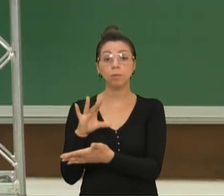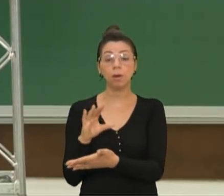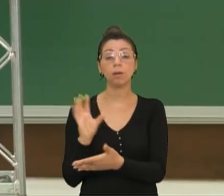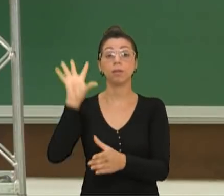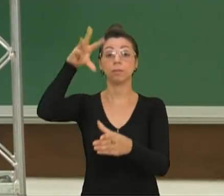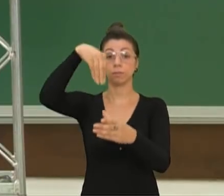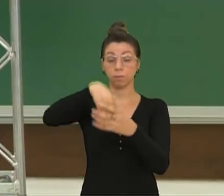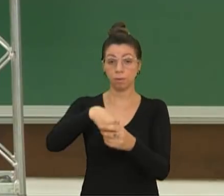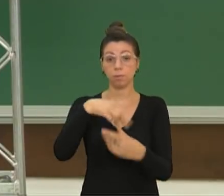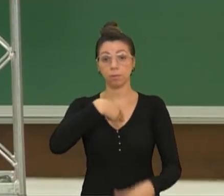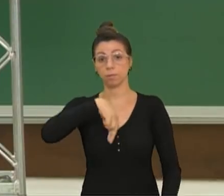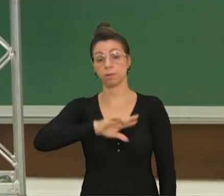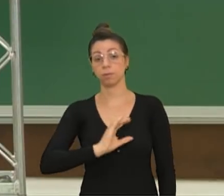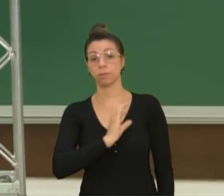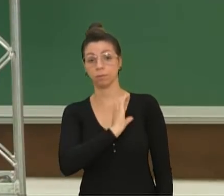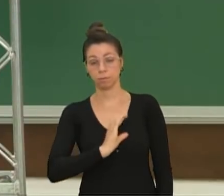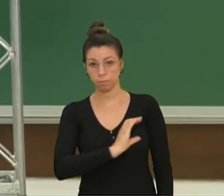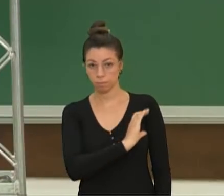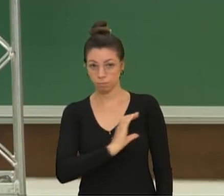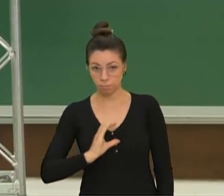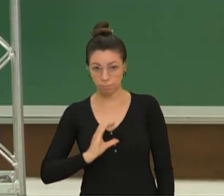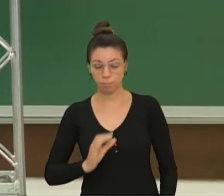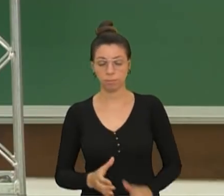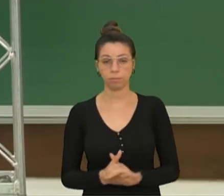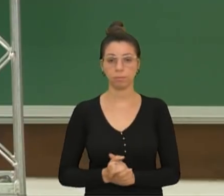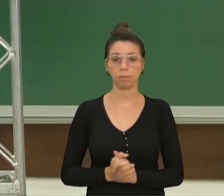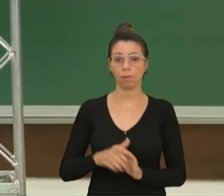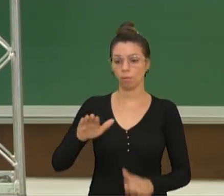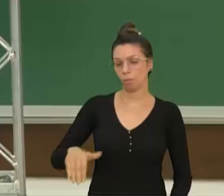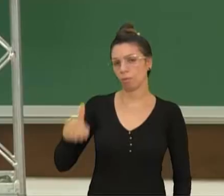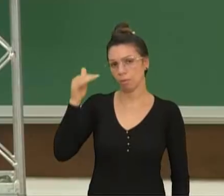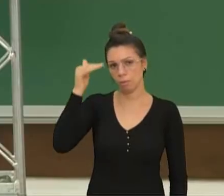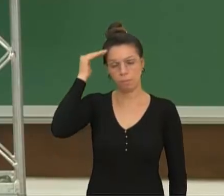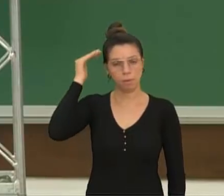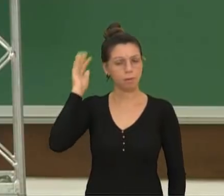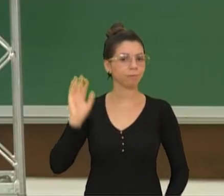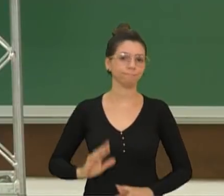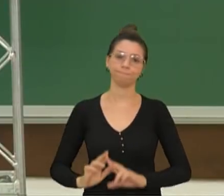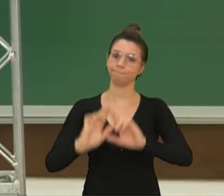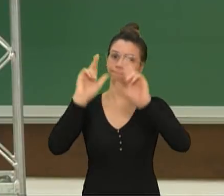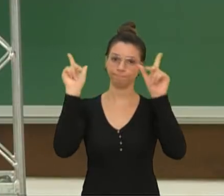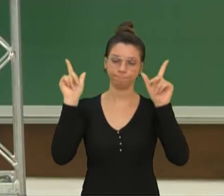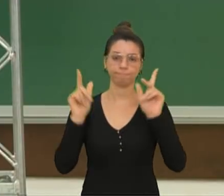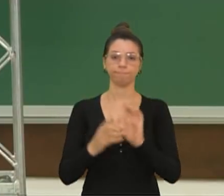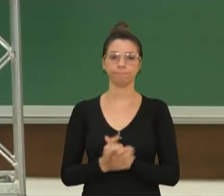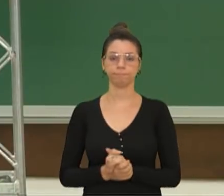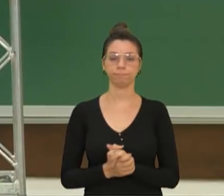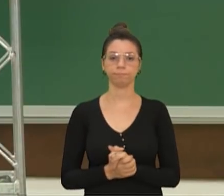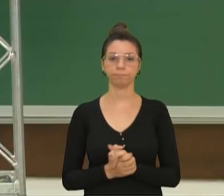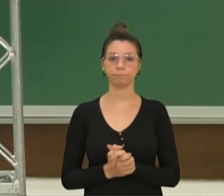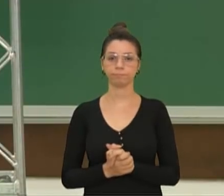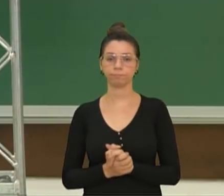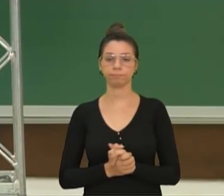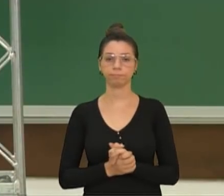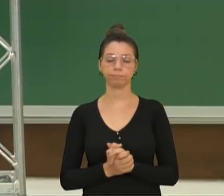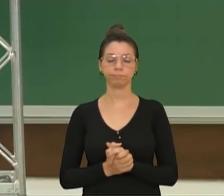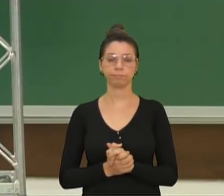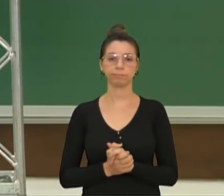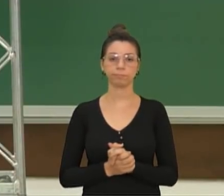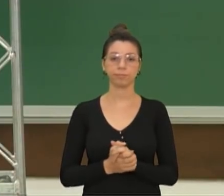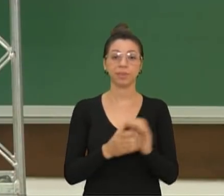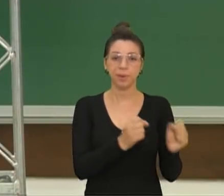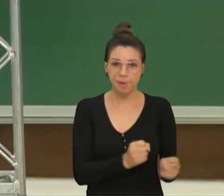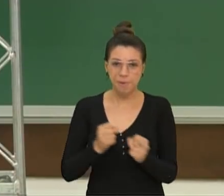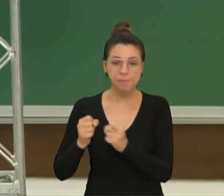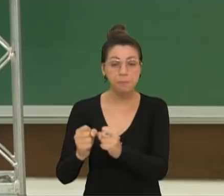cristão e não no princípio do candomblé. Tá? É diferente o conceito de ética ali colocado. A Umbanda, diferente